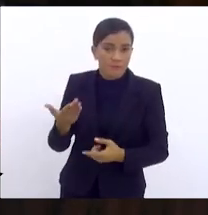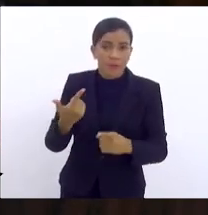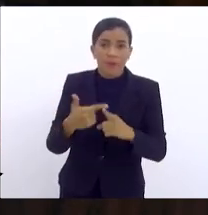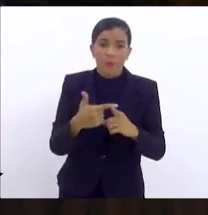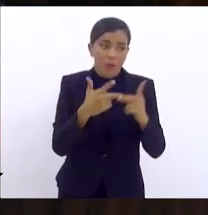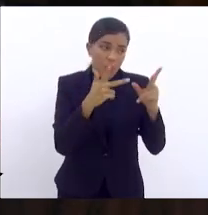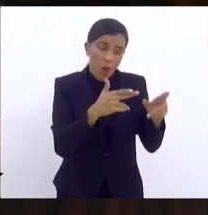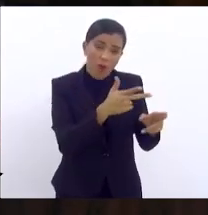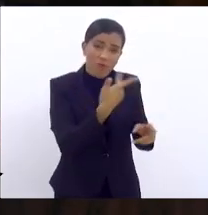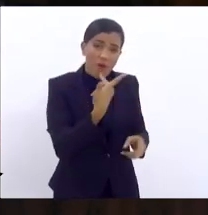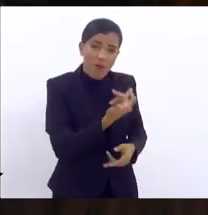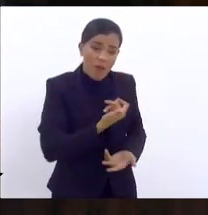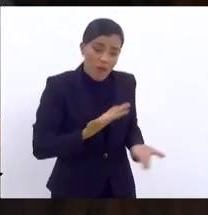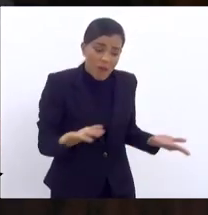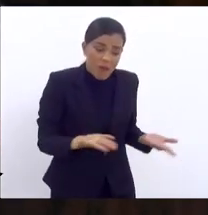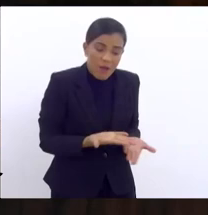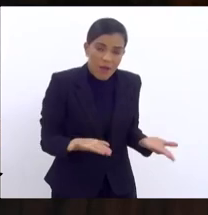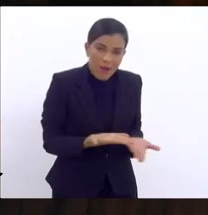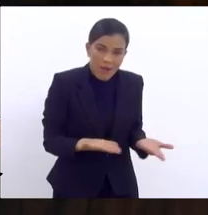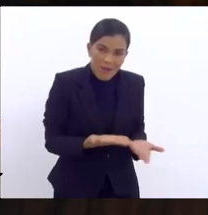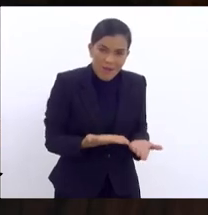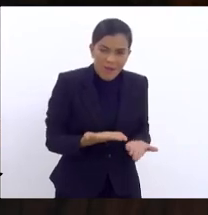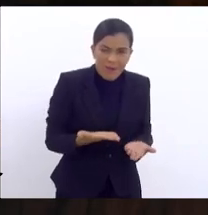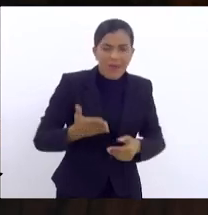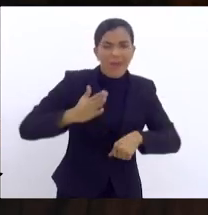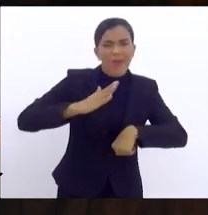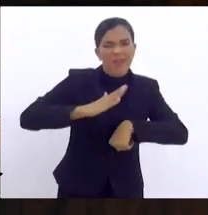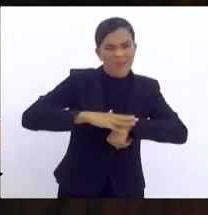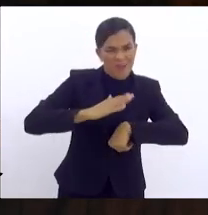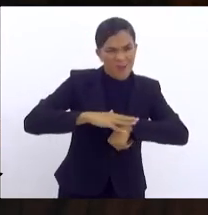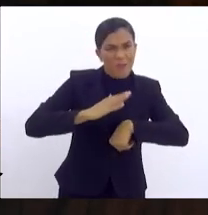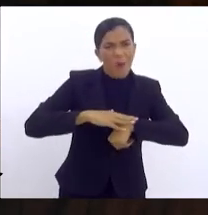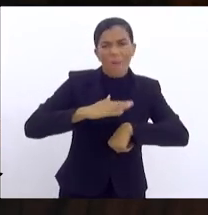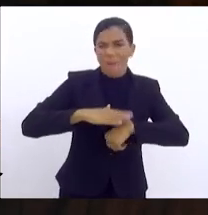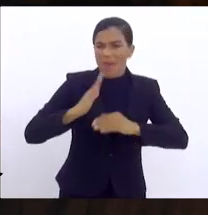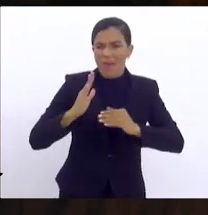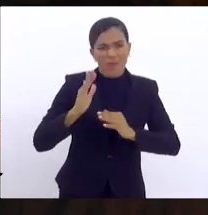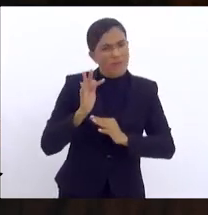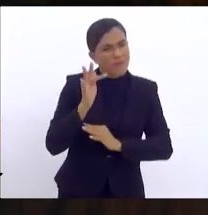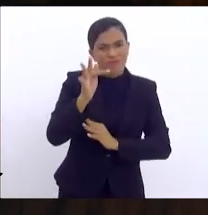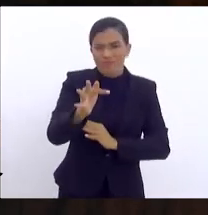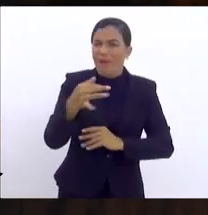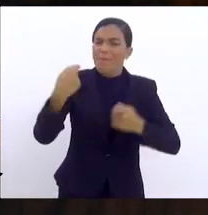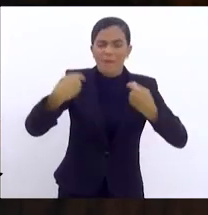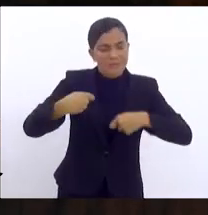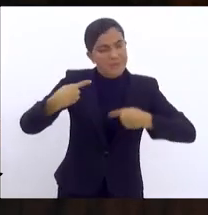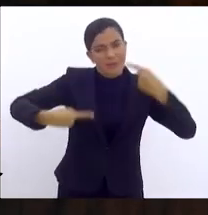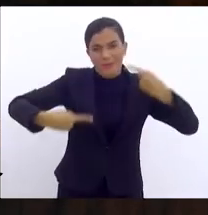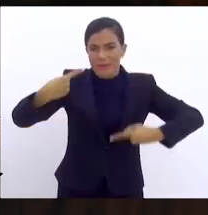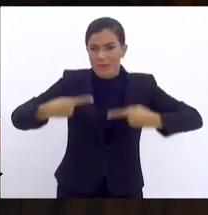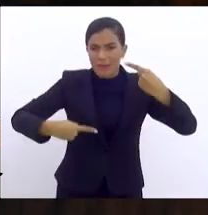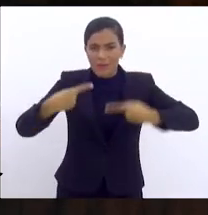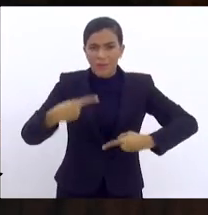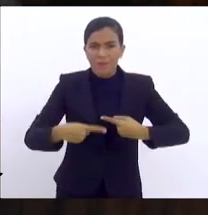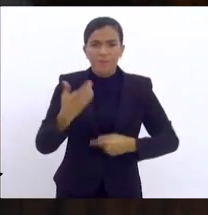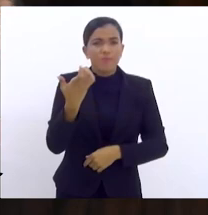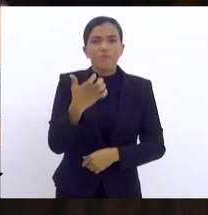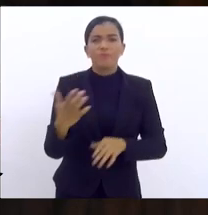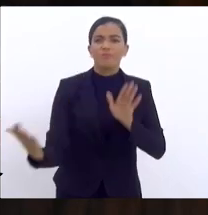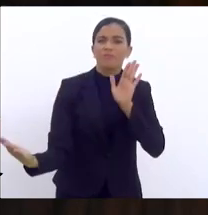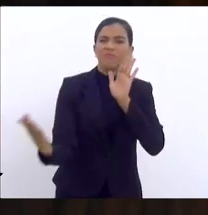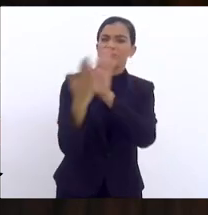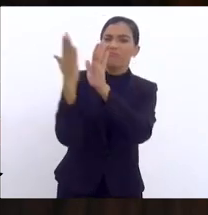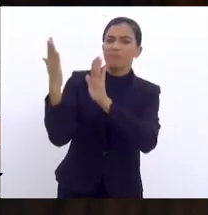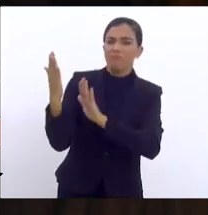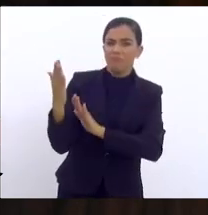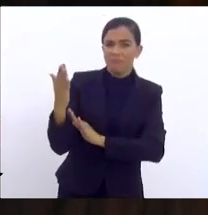como o senhor acabou de chamar atenção e Em algum momento nós vamos ter que debater Ninguém está querendo afrontar